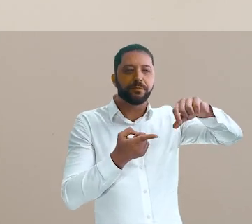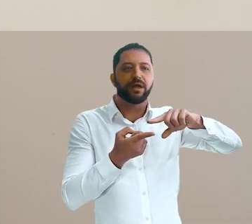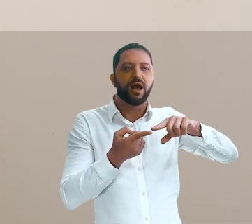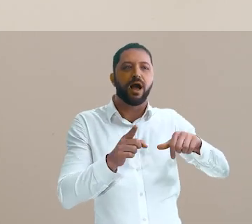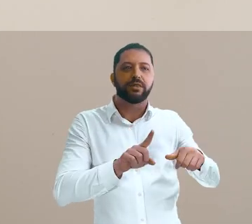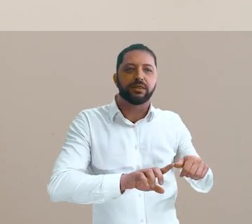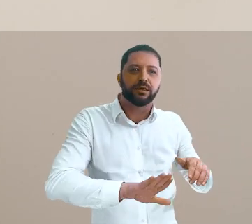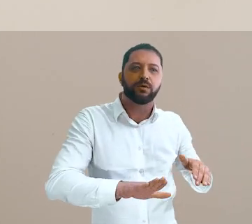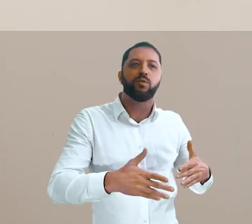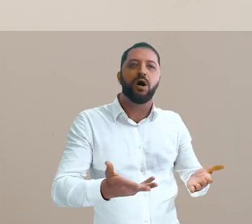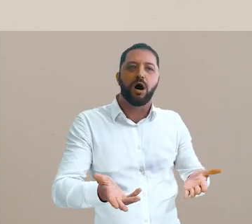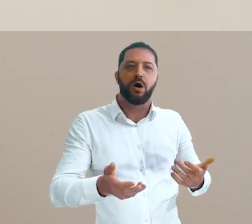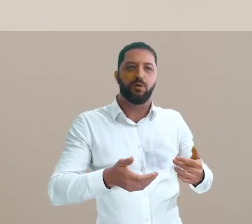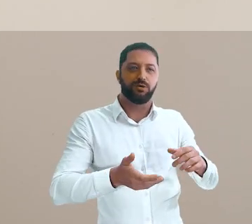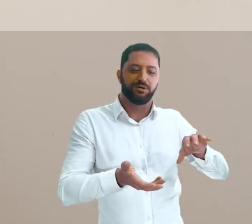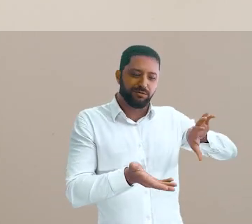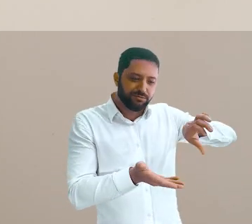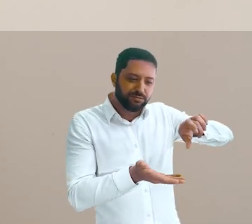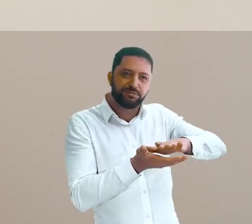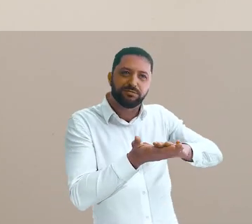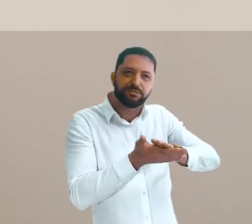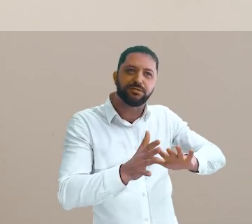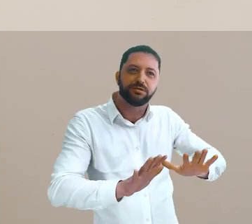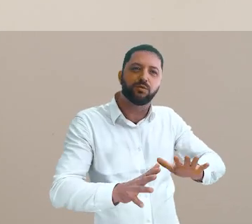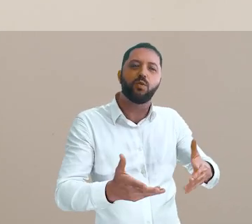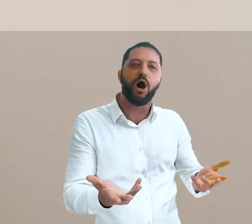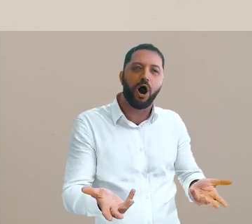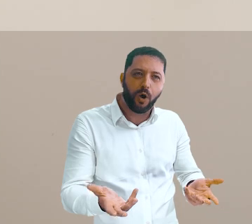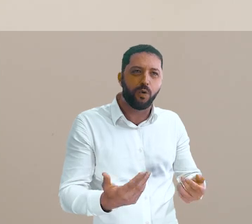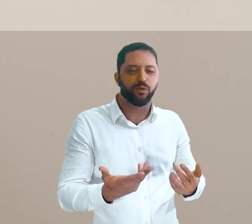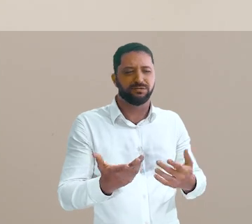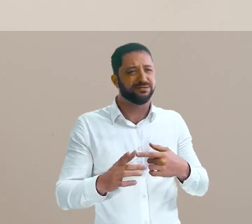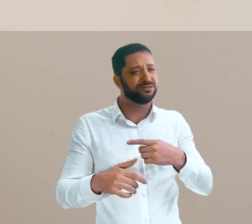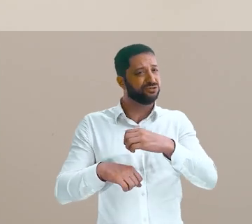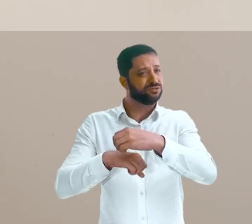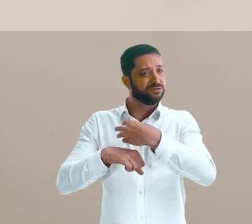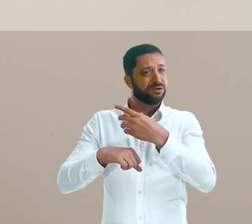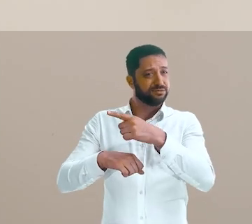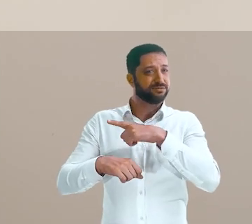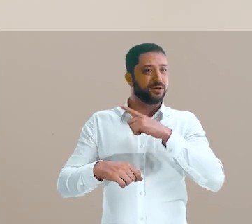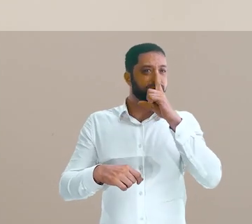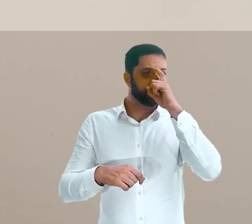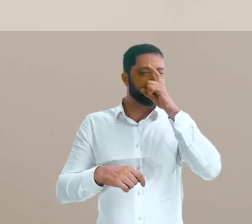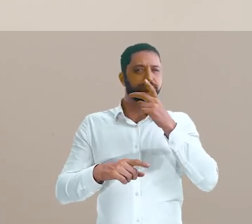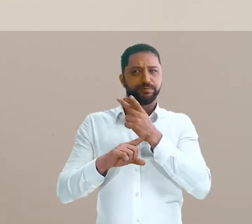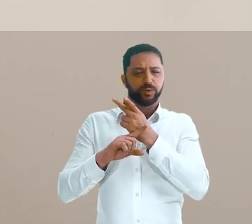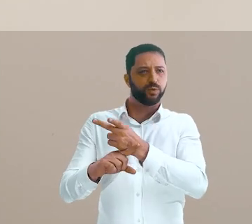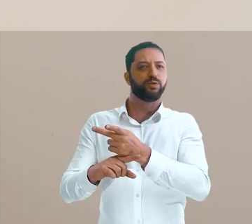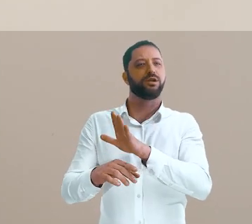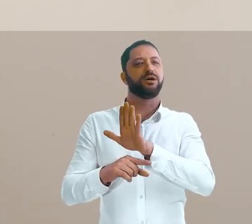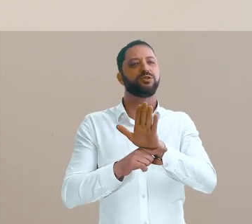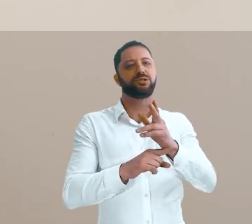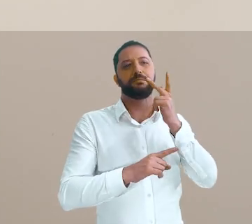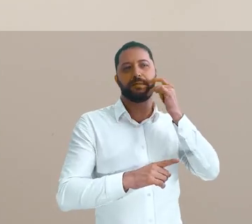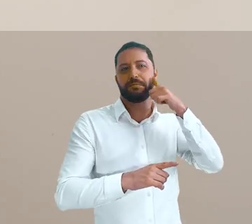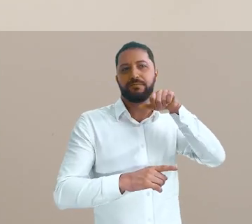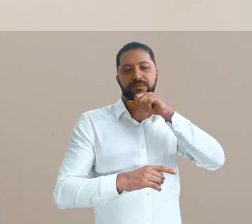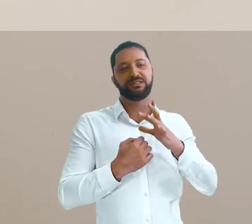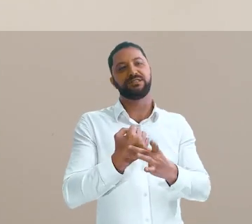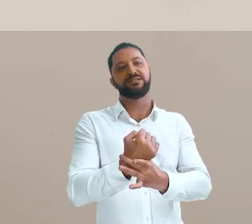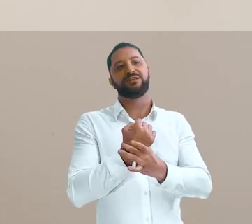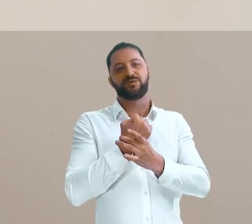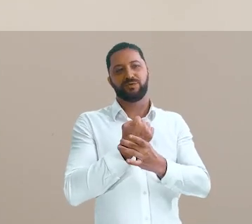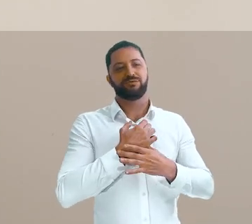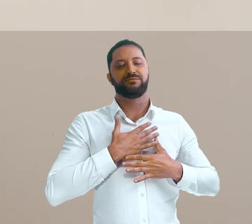usar, a que talquinho usar, tudo isso. Então isso diminui e dá uma segurança para o pai e para a mãe, de forma